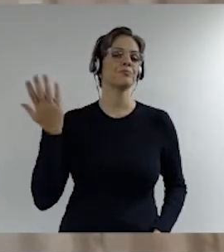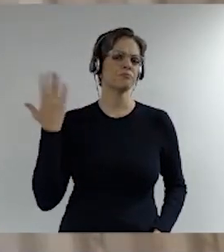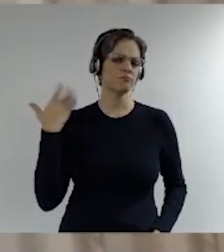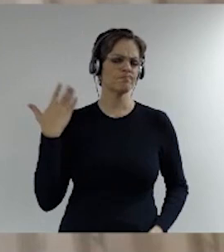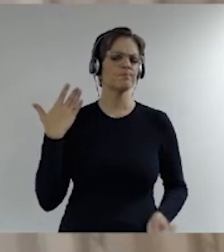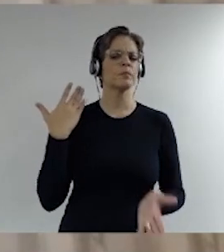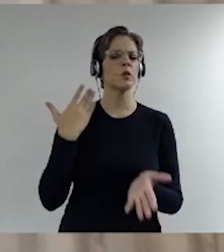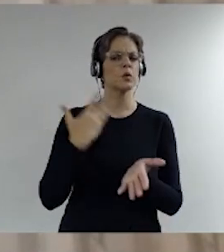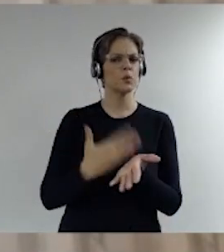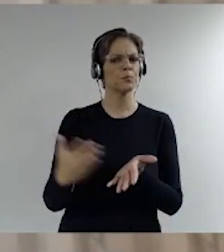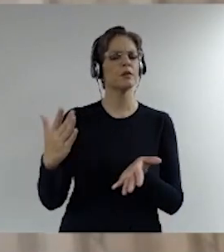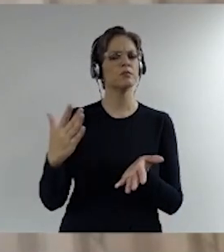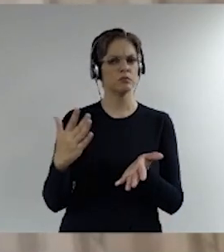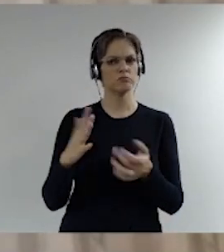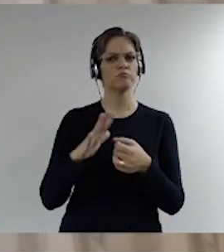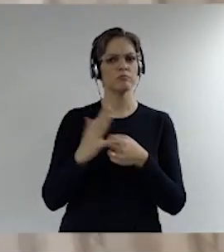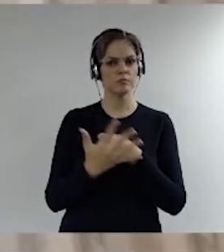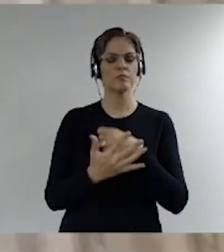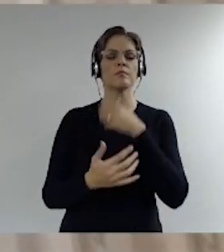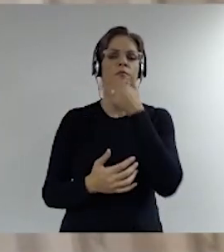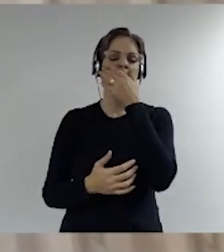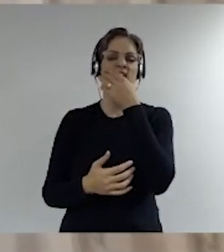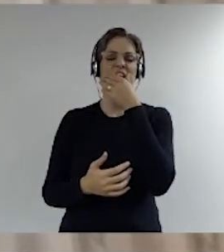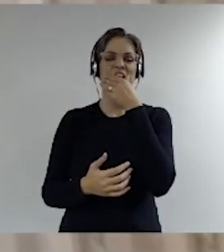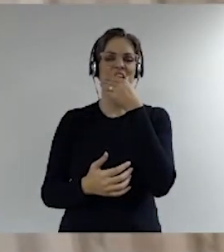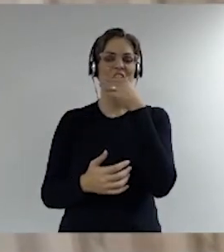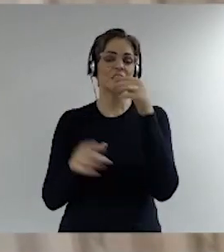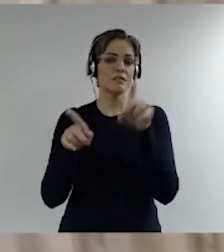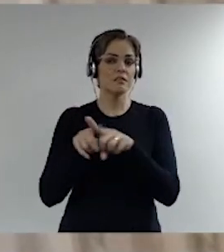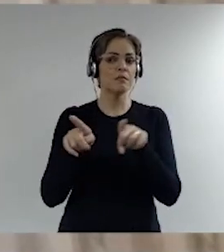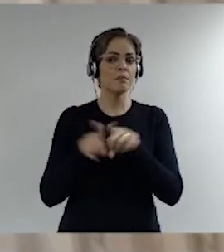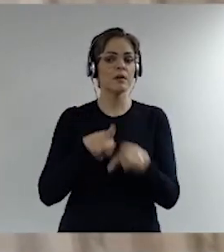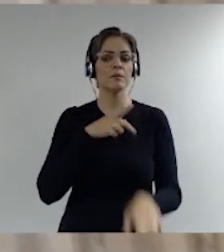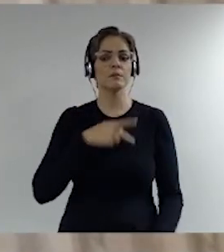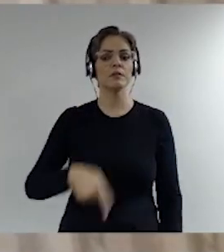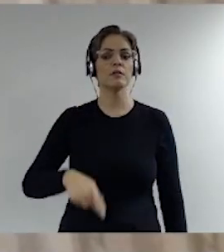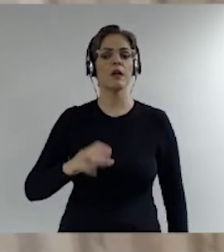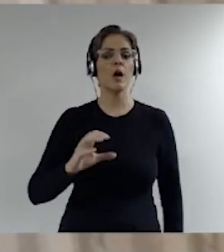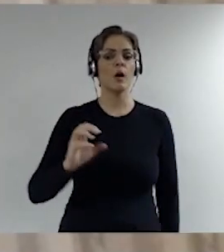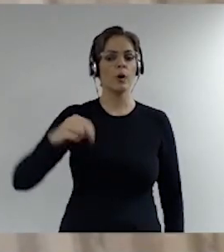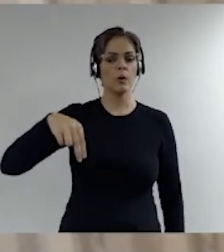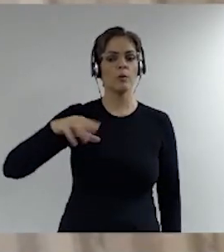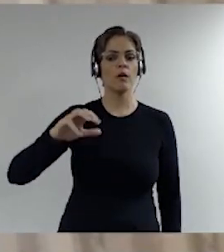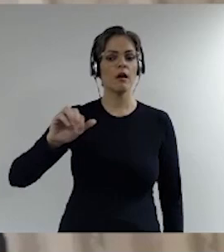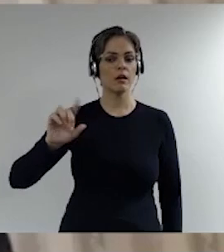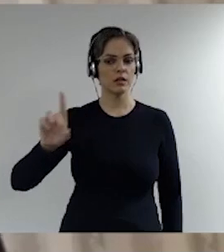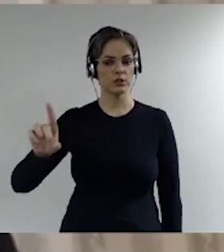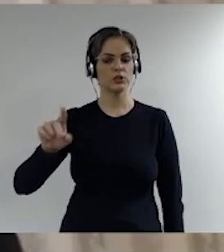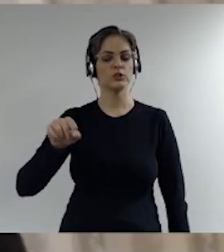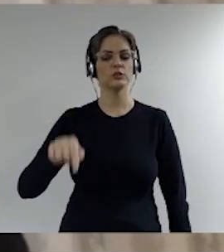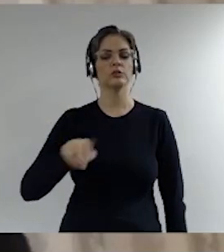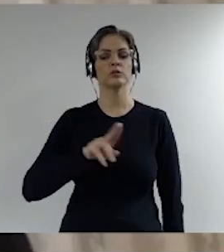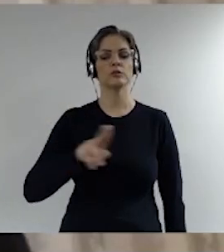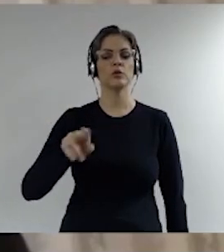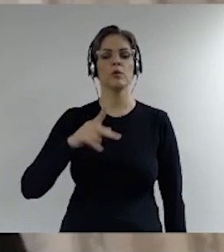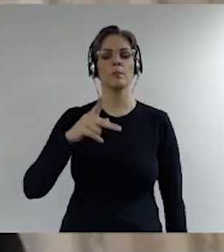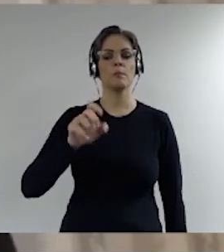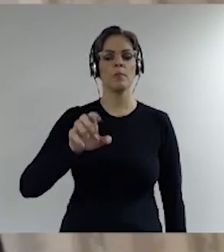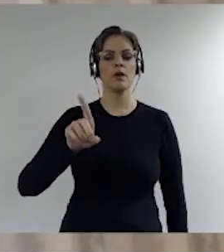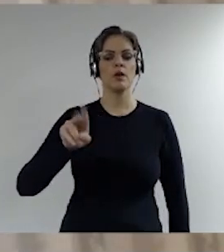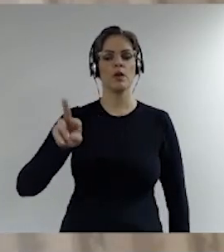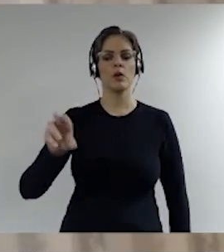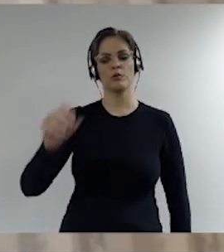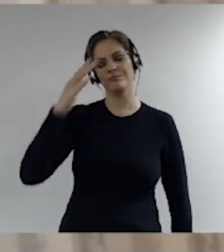liderança também do nosso presidente da CONCAD, da Coordenação Nacional da Caixa de Assistência, Pedro Afonso, a quem eu saúdo,